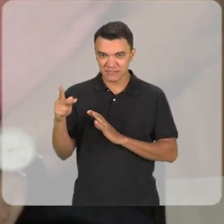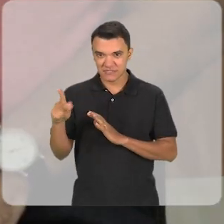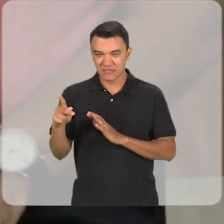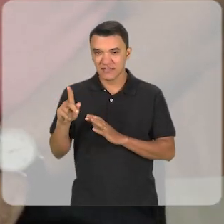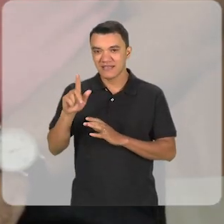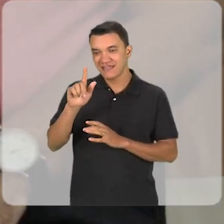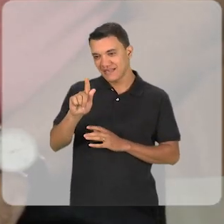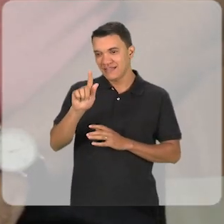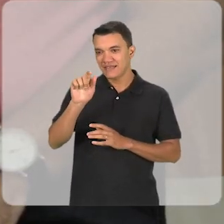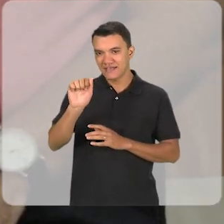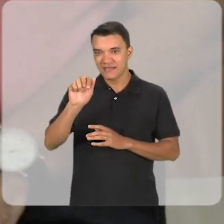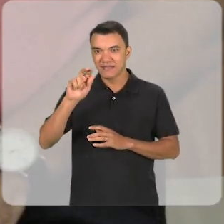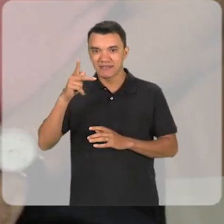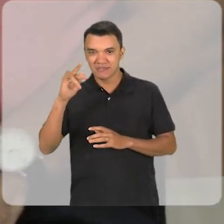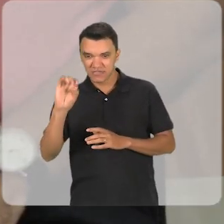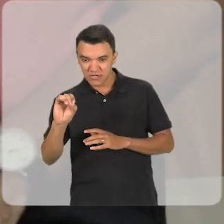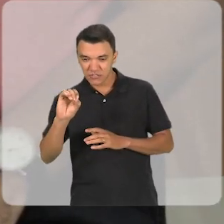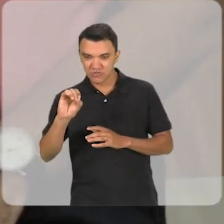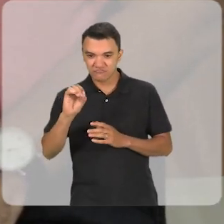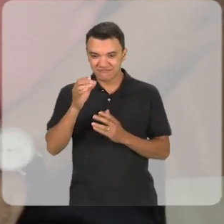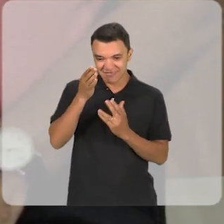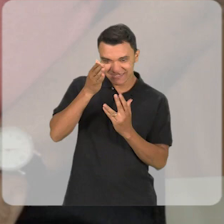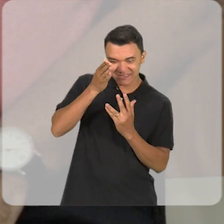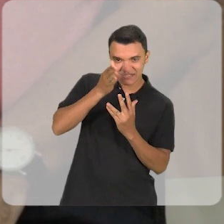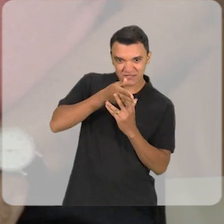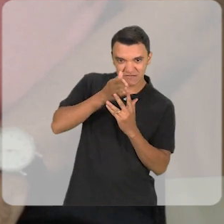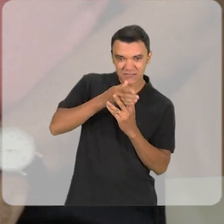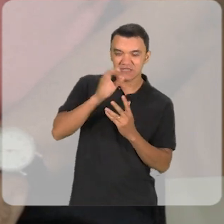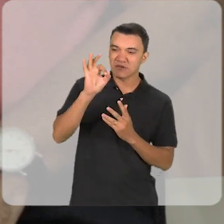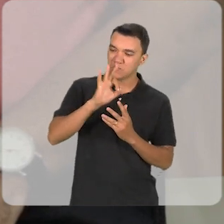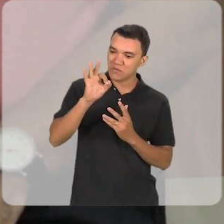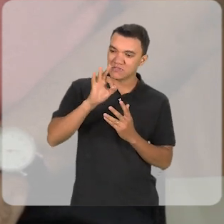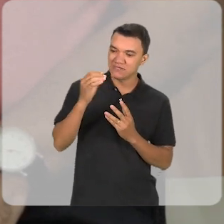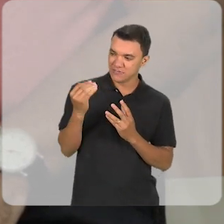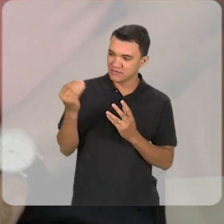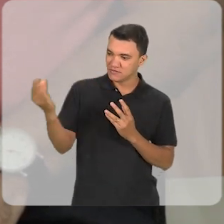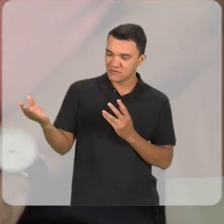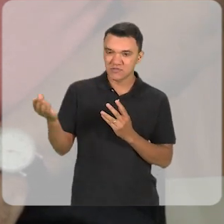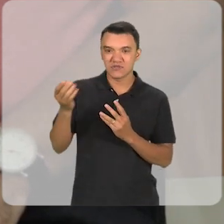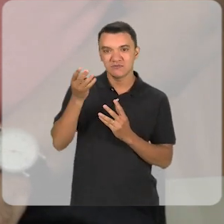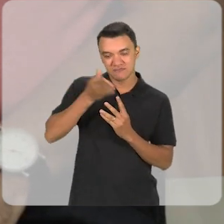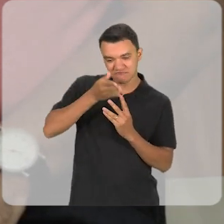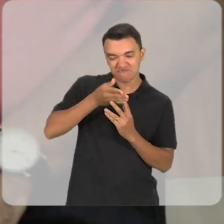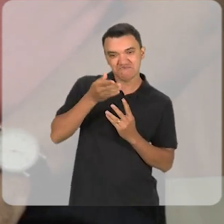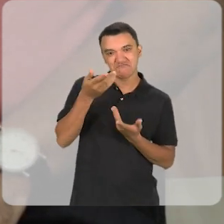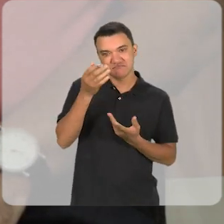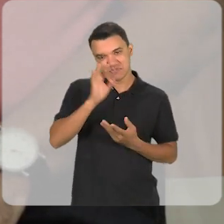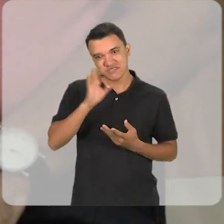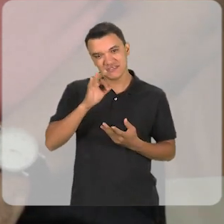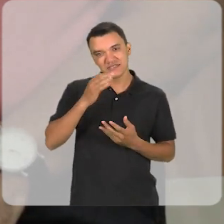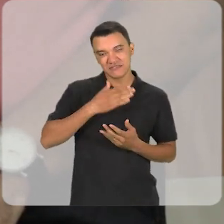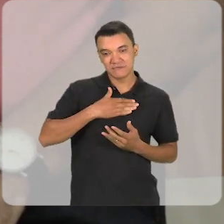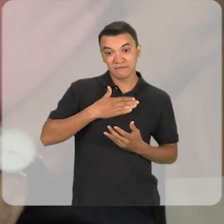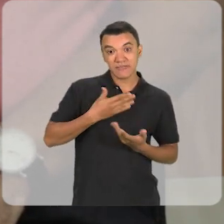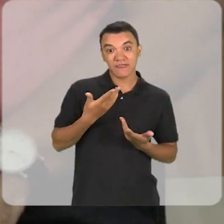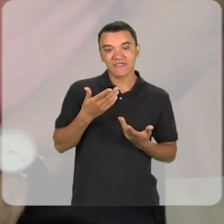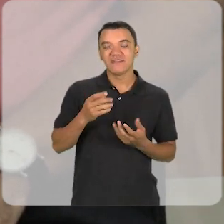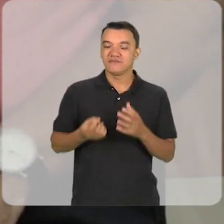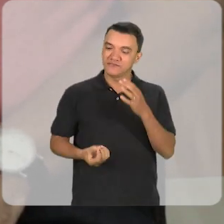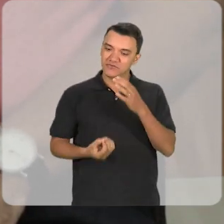dar a porcentagem da pessoa e ainda tirar a porcentagem dele. Então daí que surge os famosos pregoeiros.